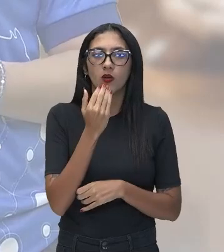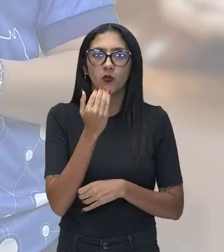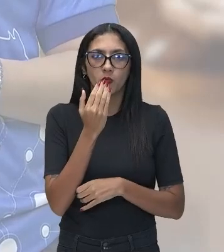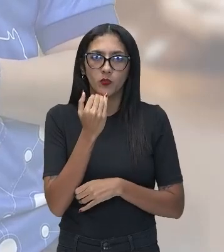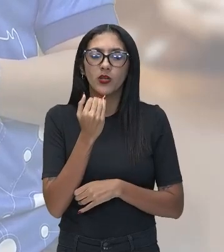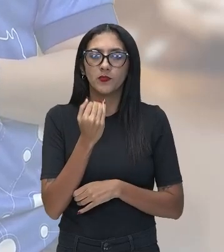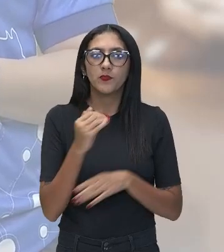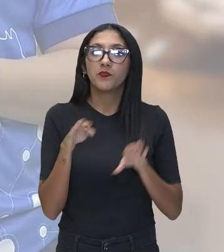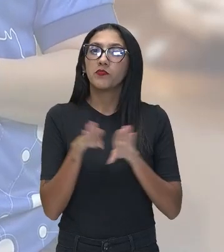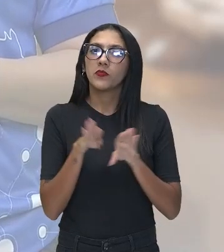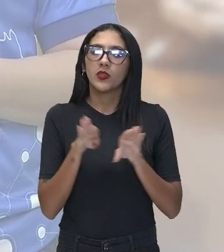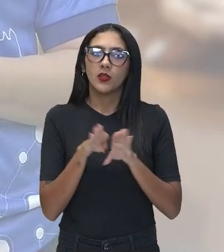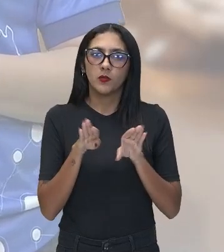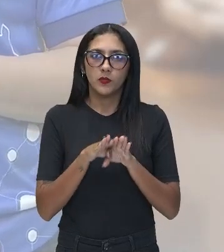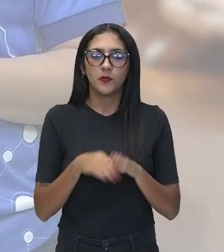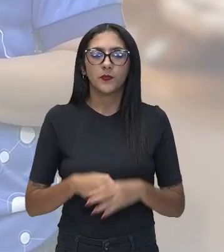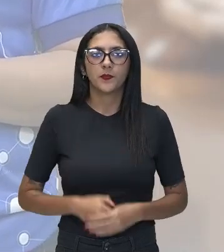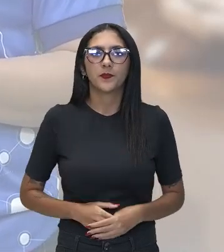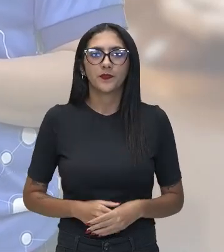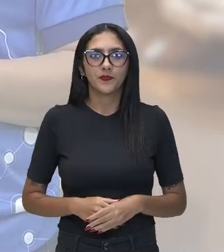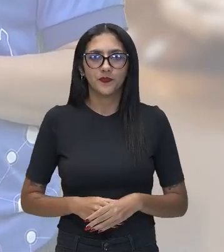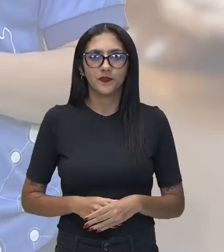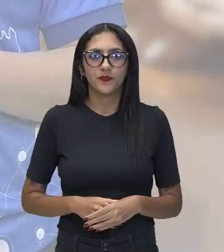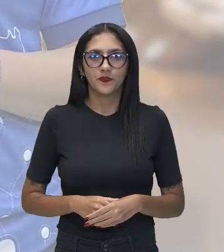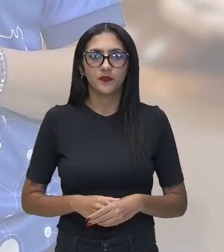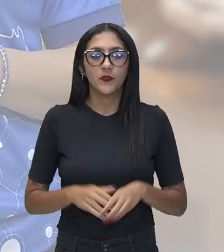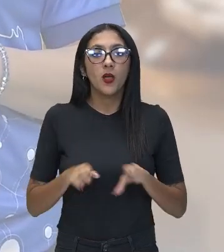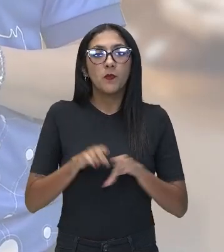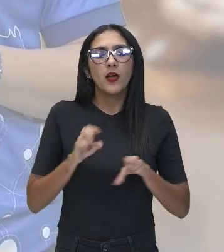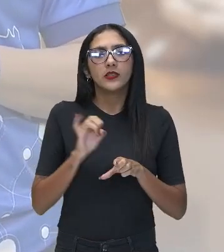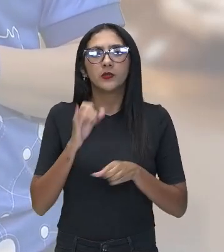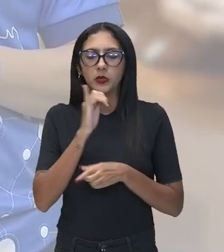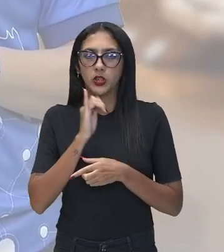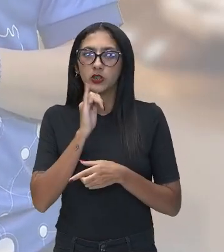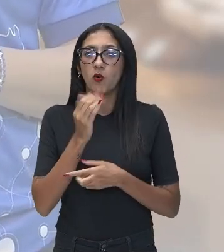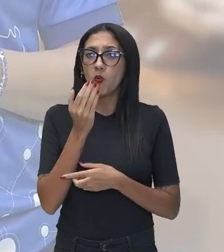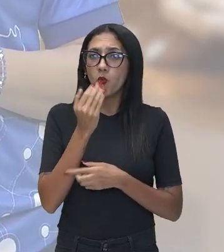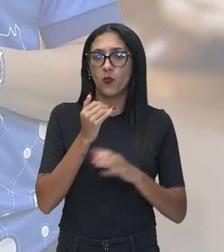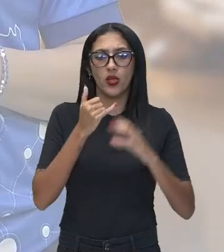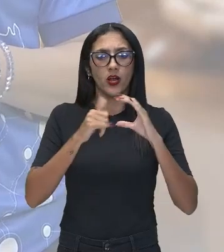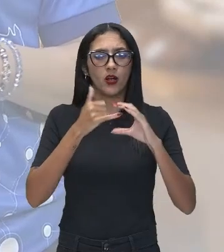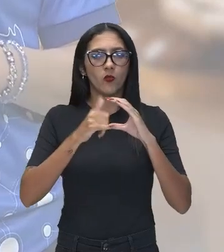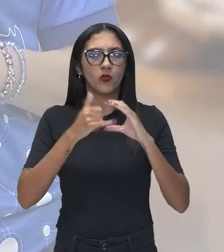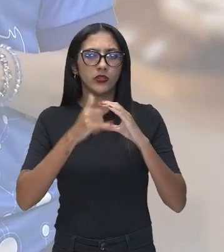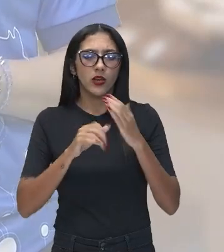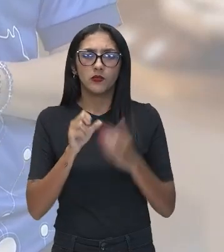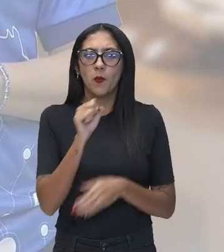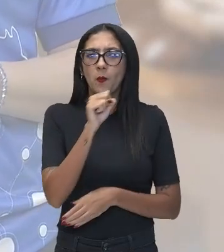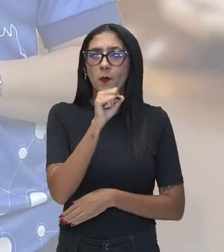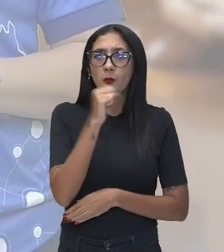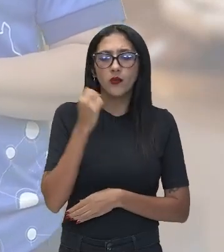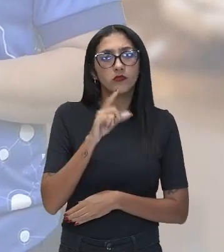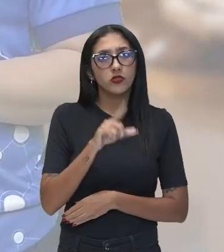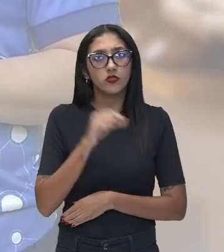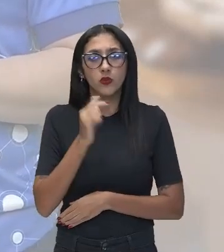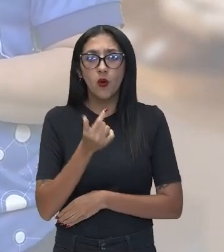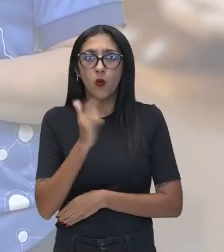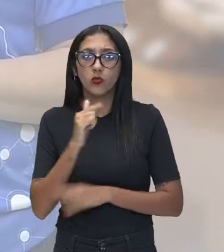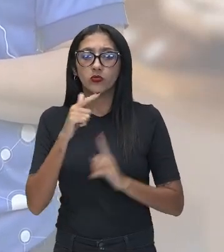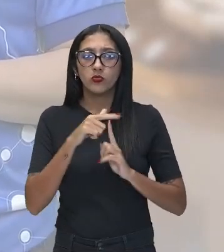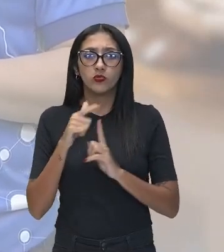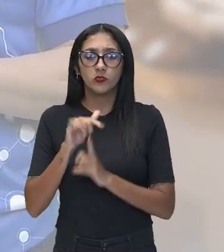que são importantes também aqui para a gente. Mas se for consumir carboidratos pães, prefiro os integrais.